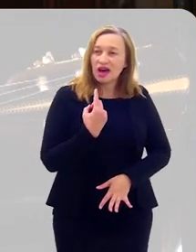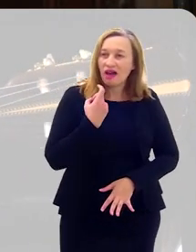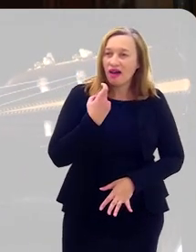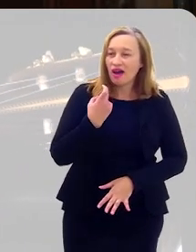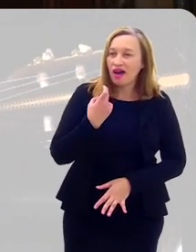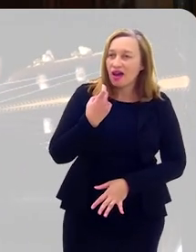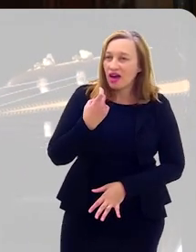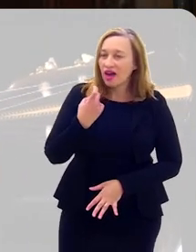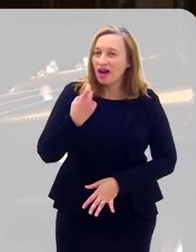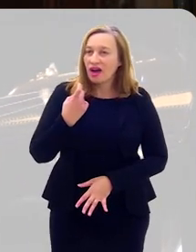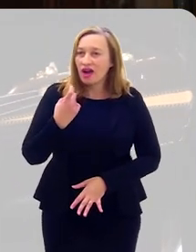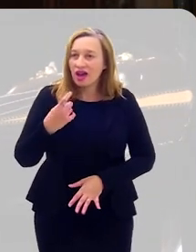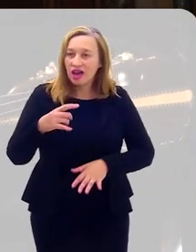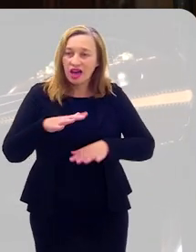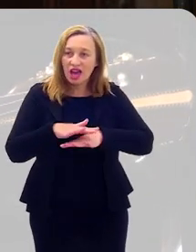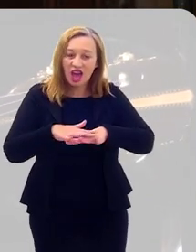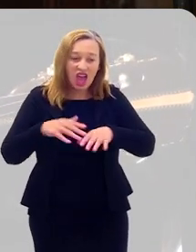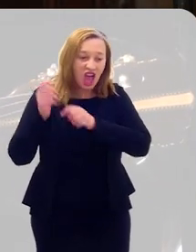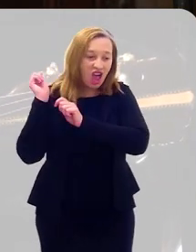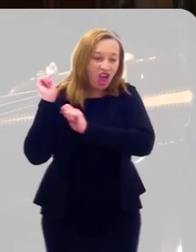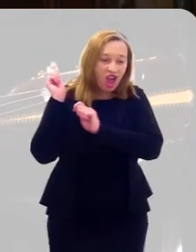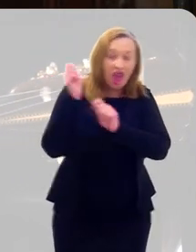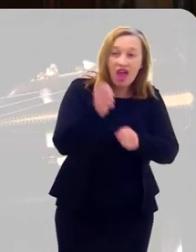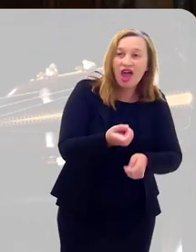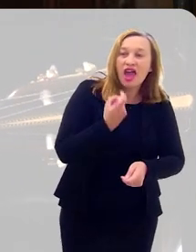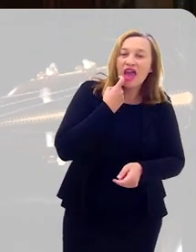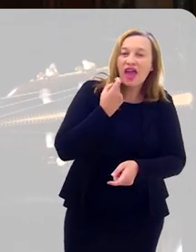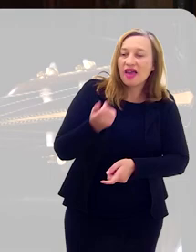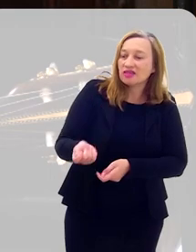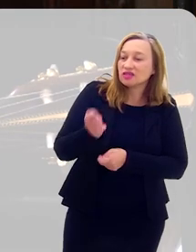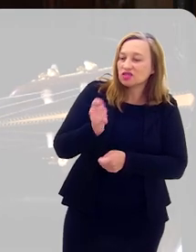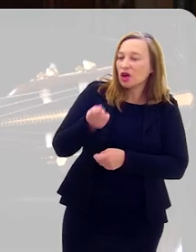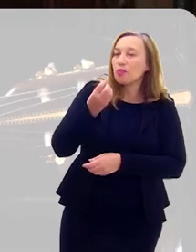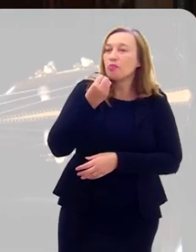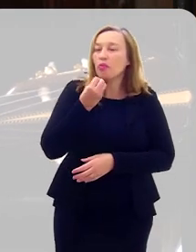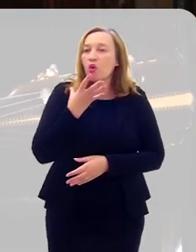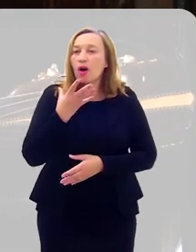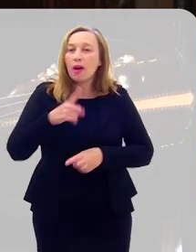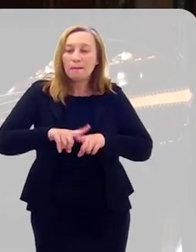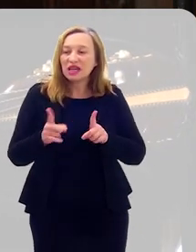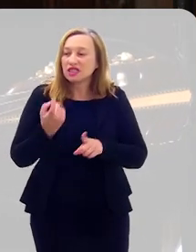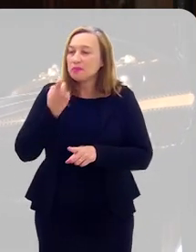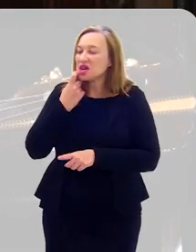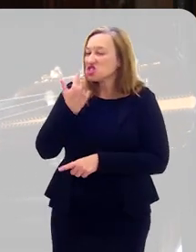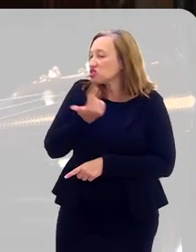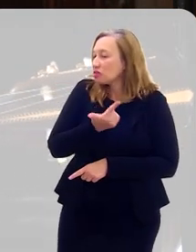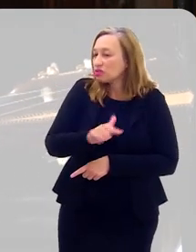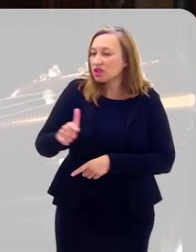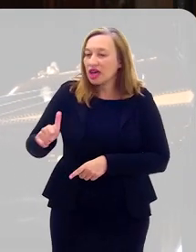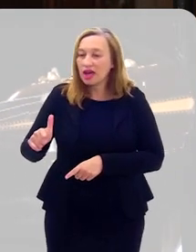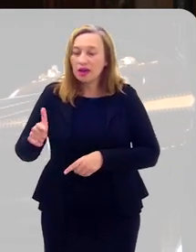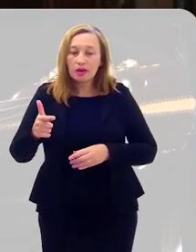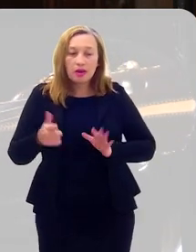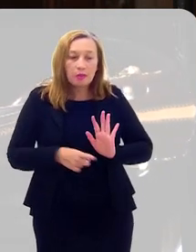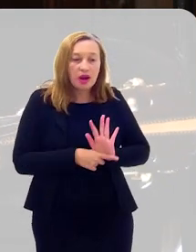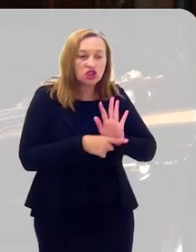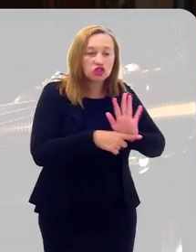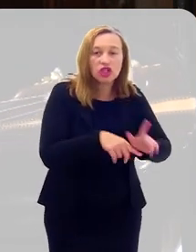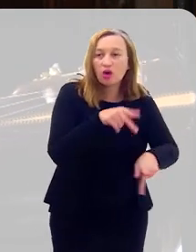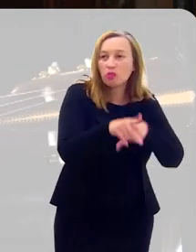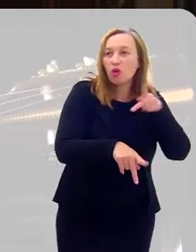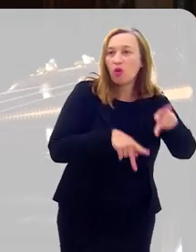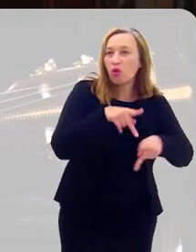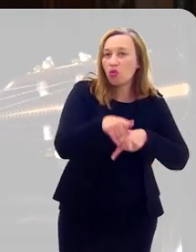novo, mas não temos peixe para alimentar o povo. A nossa rede